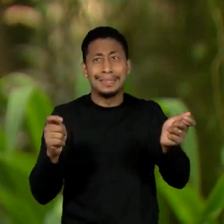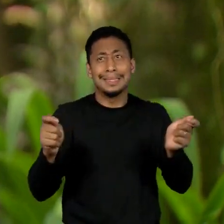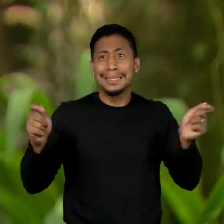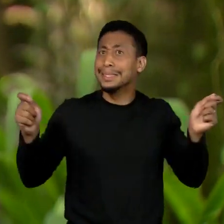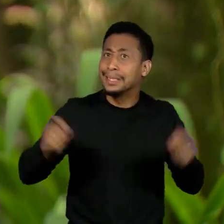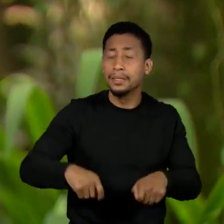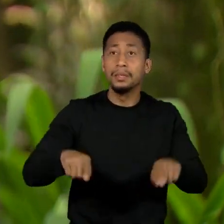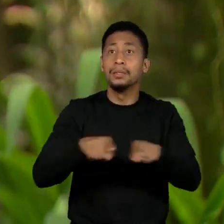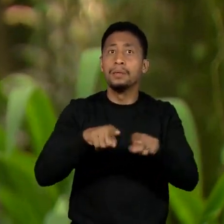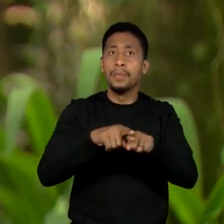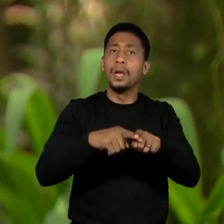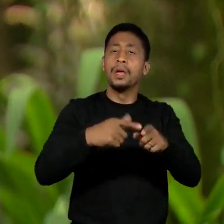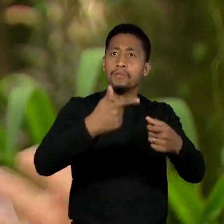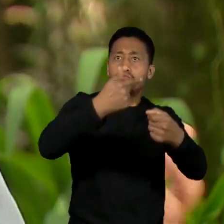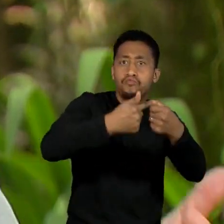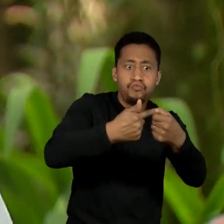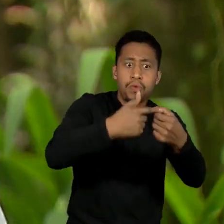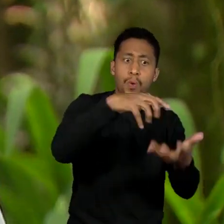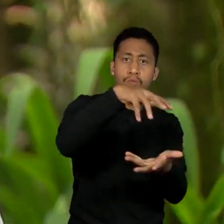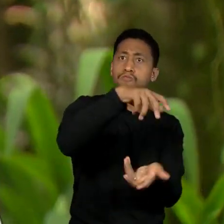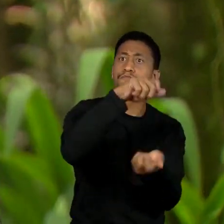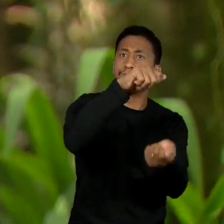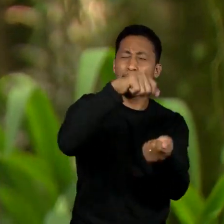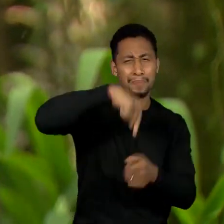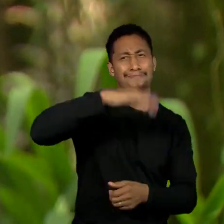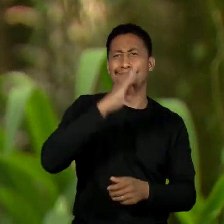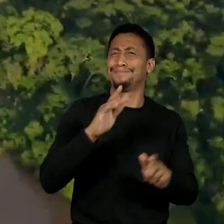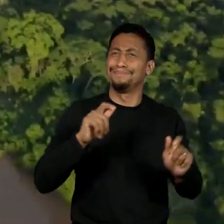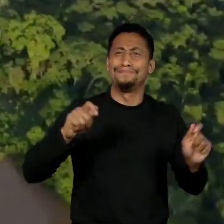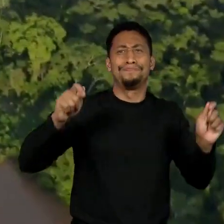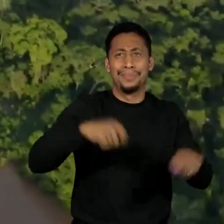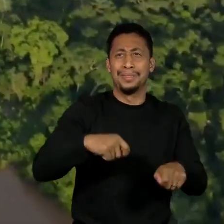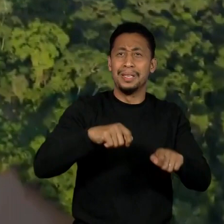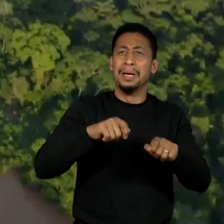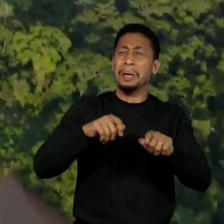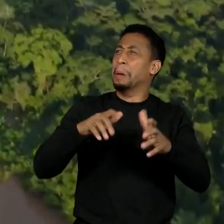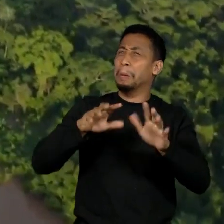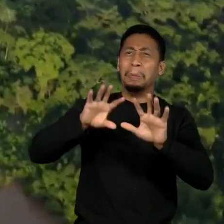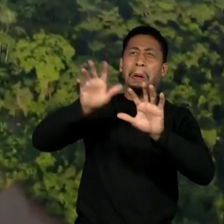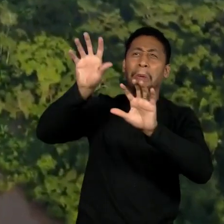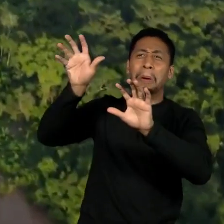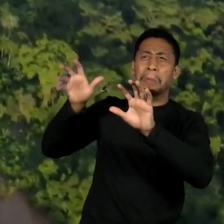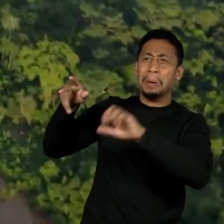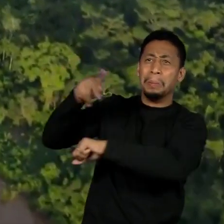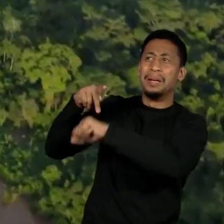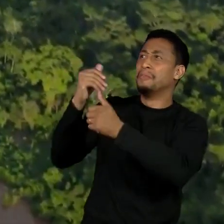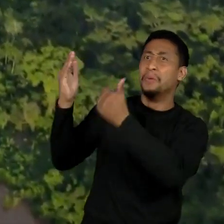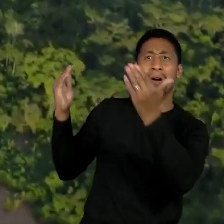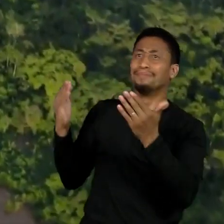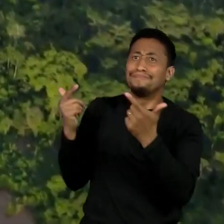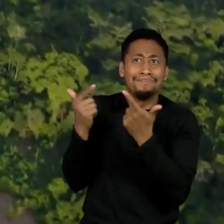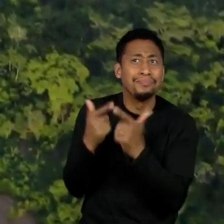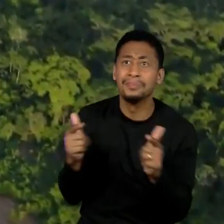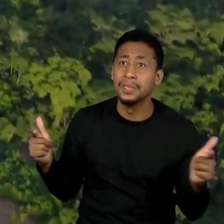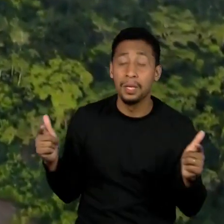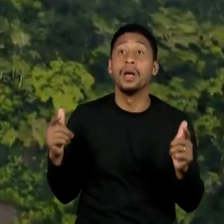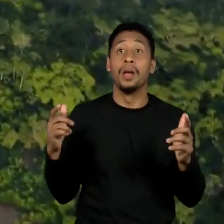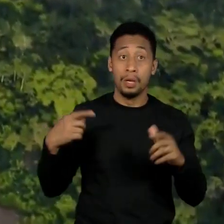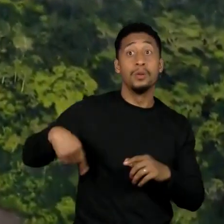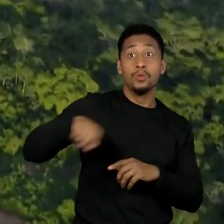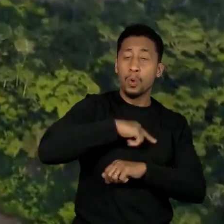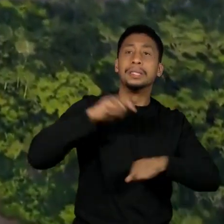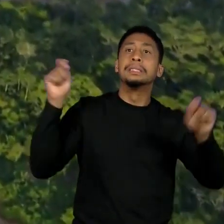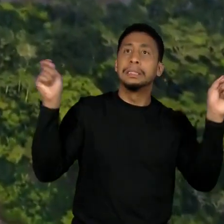que nenhum outro país do planeta possui. Nós temos uma potencialidade de sequestrar